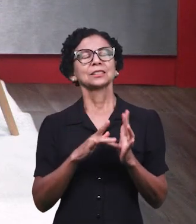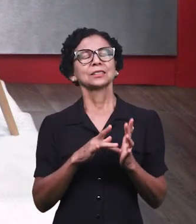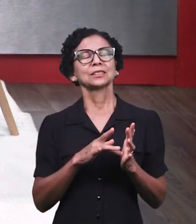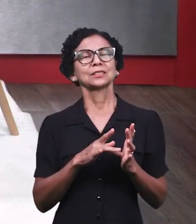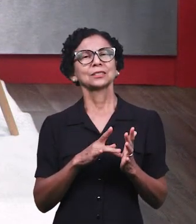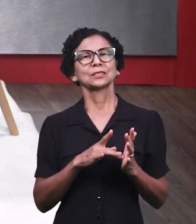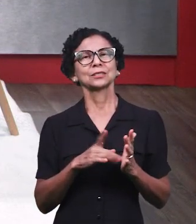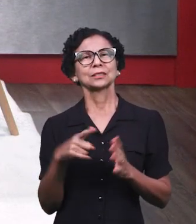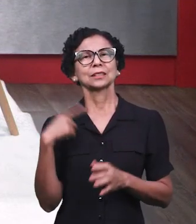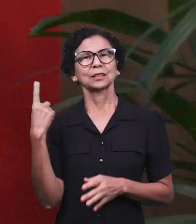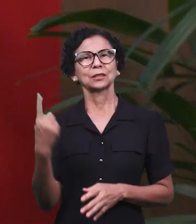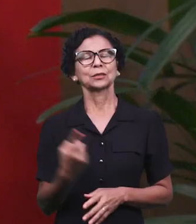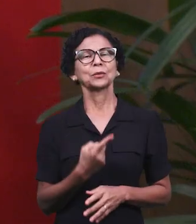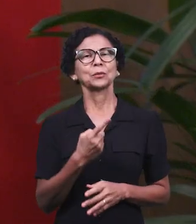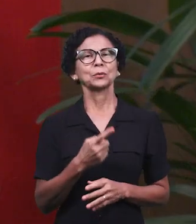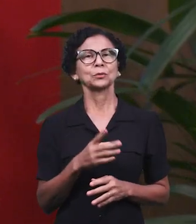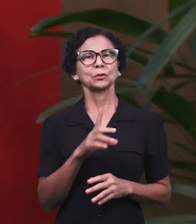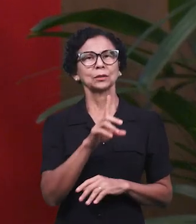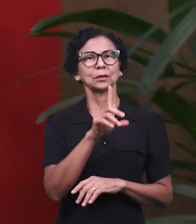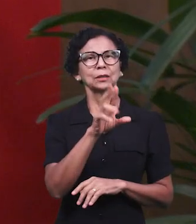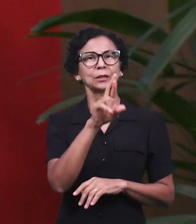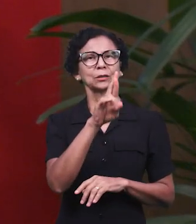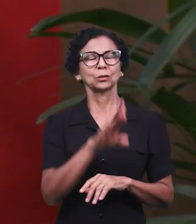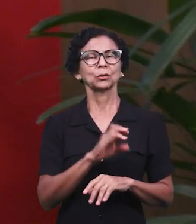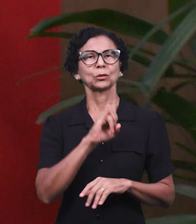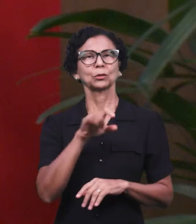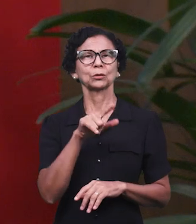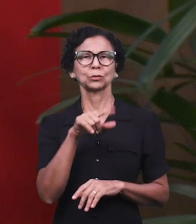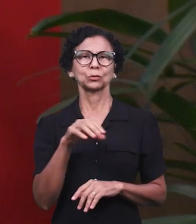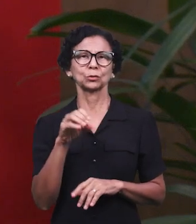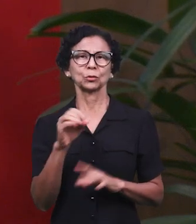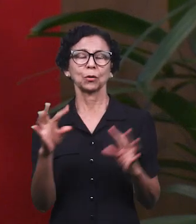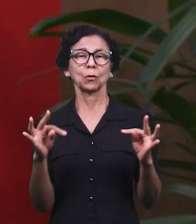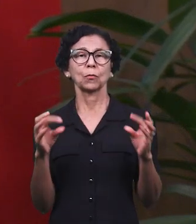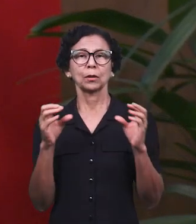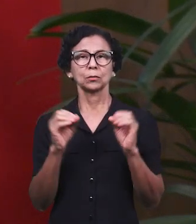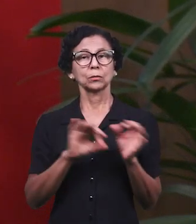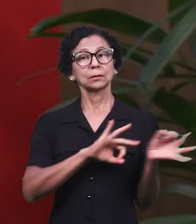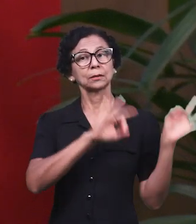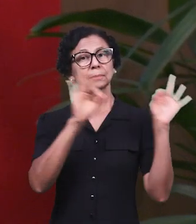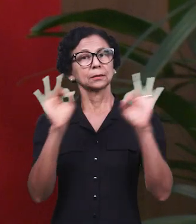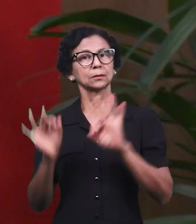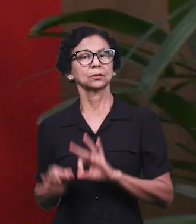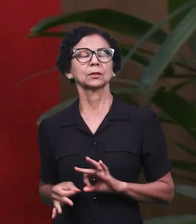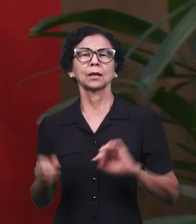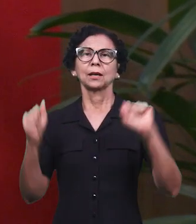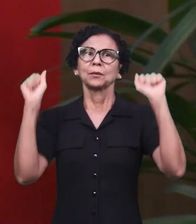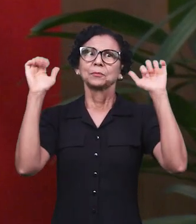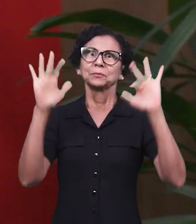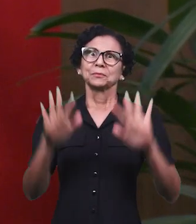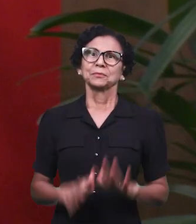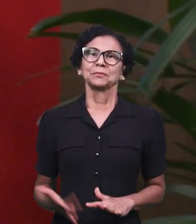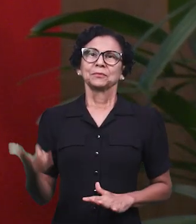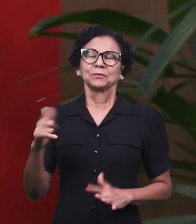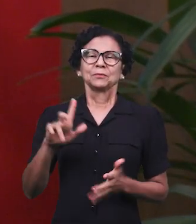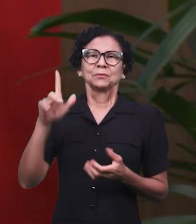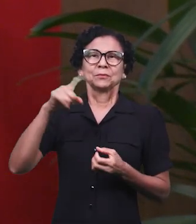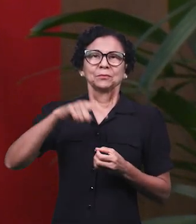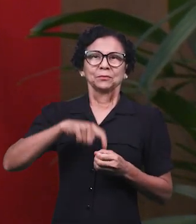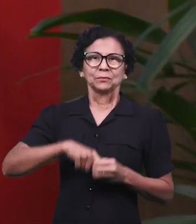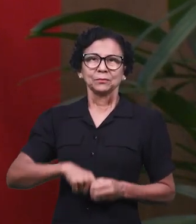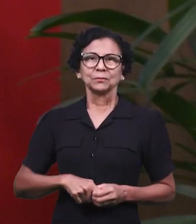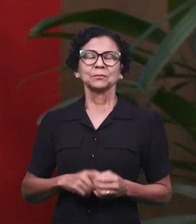doutor João, e a paz do Senhor Jesus a todos os nossos irmãos que estão nos assistindo. E é uma bênção estar aqui